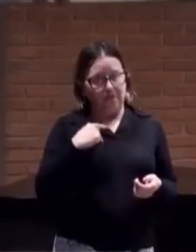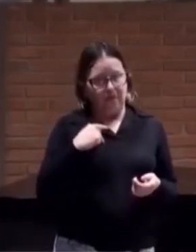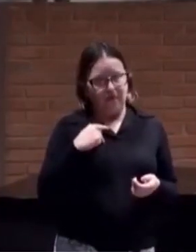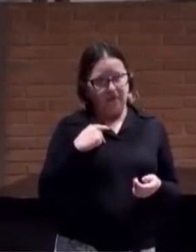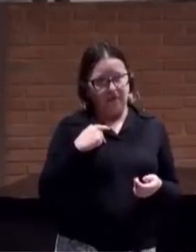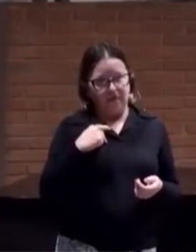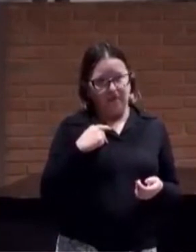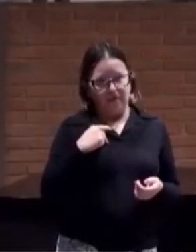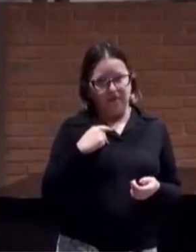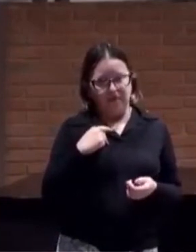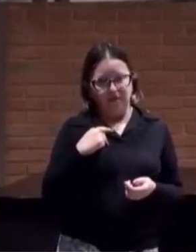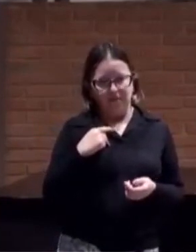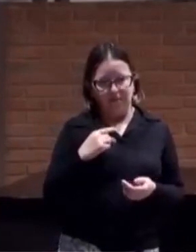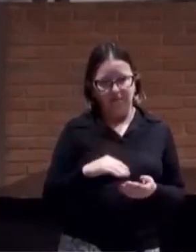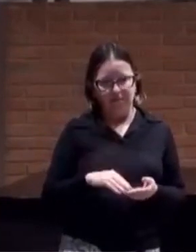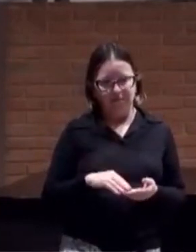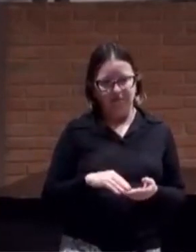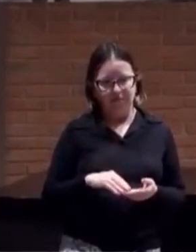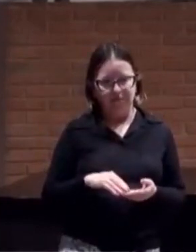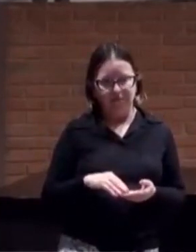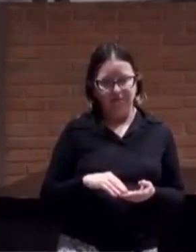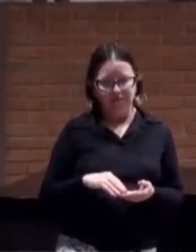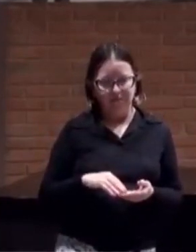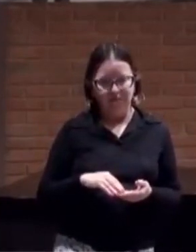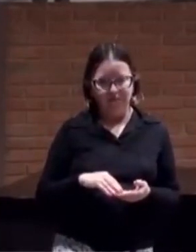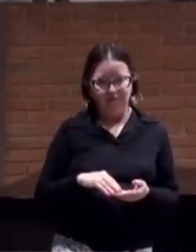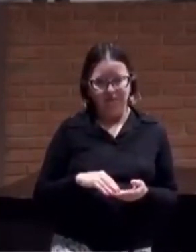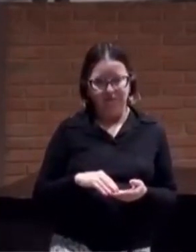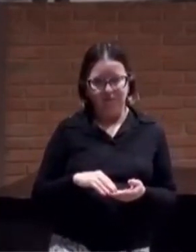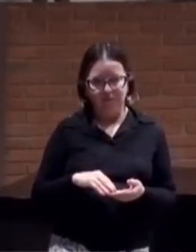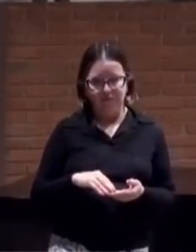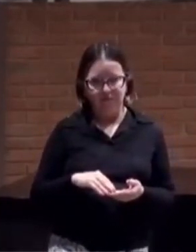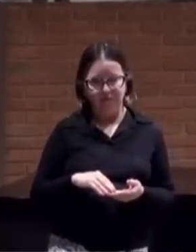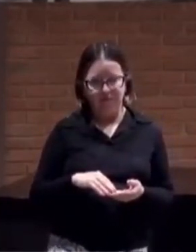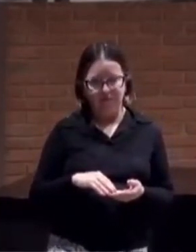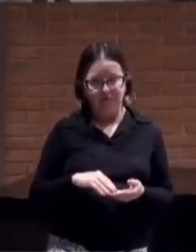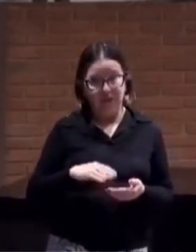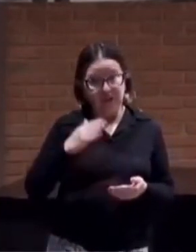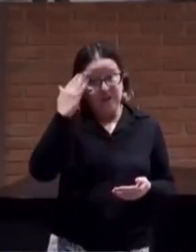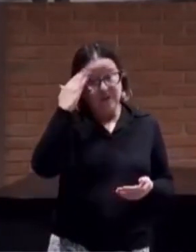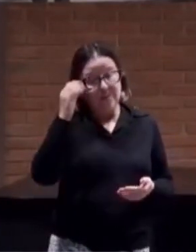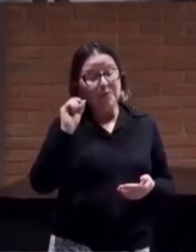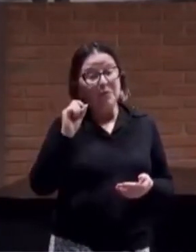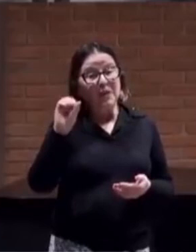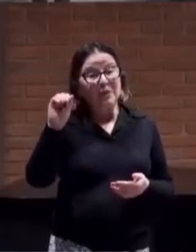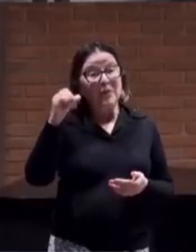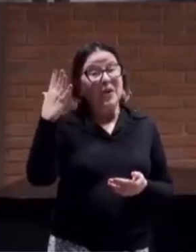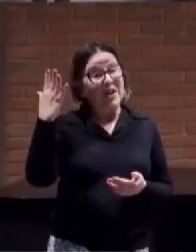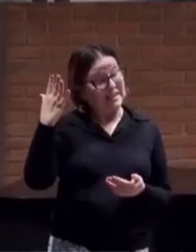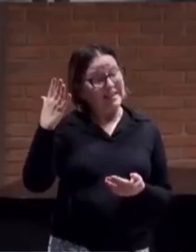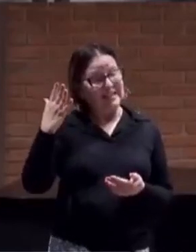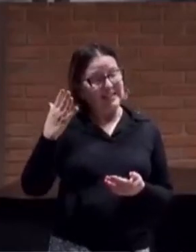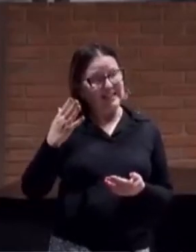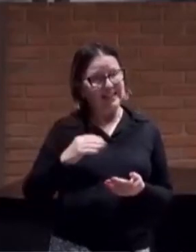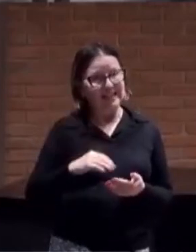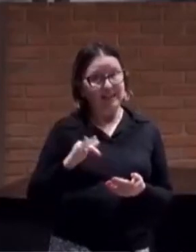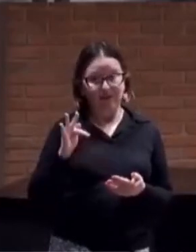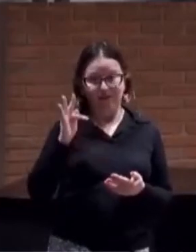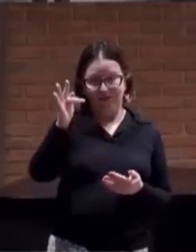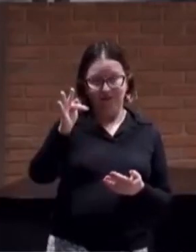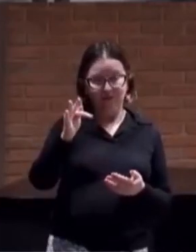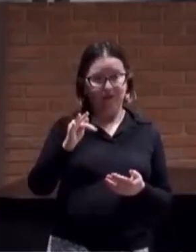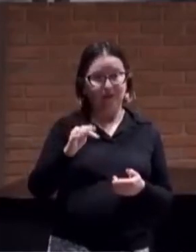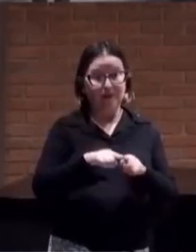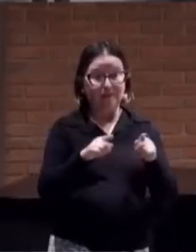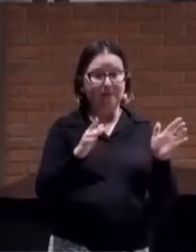não tinham ainda a noção do que ia acontecer com eles. E Jesus estava preparando eles e dizendo: